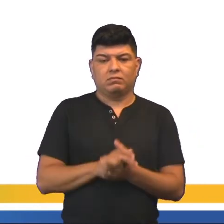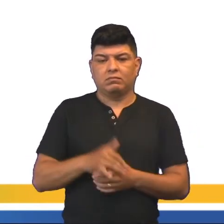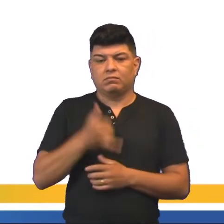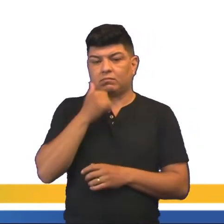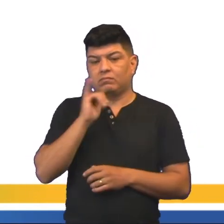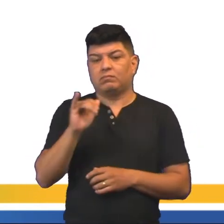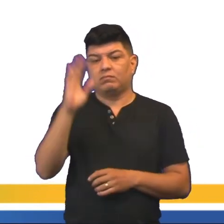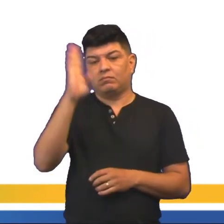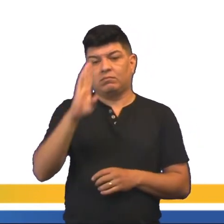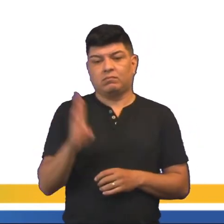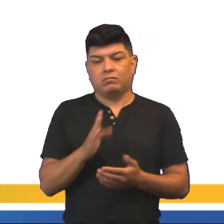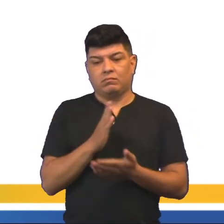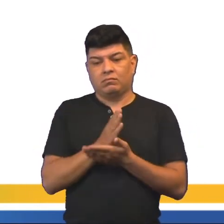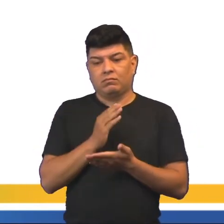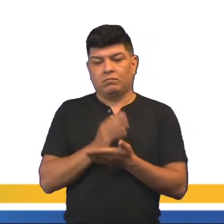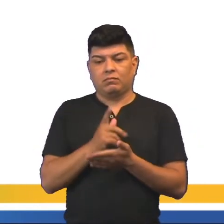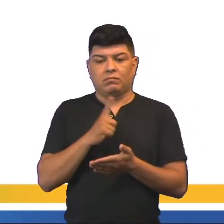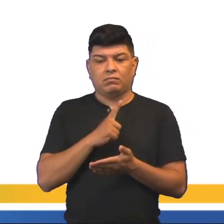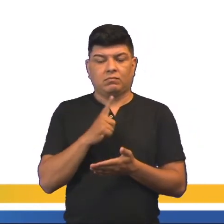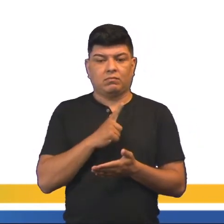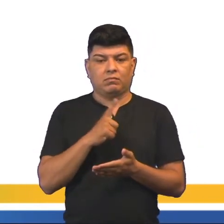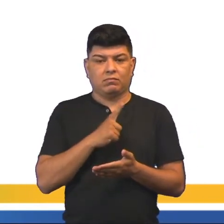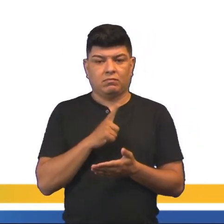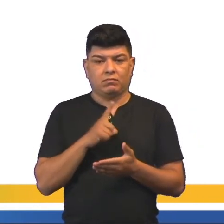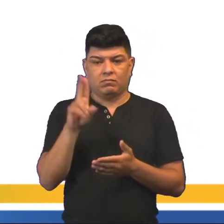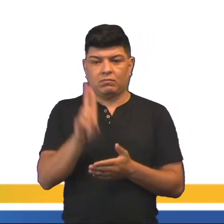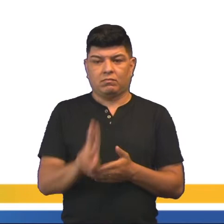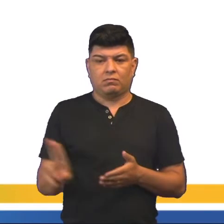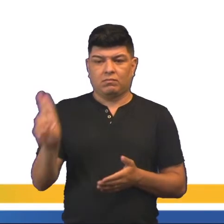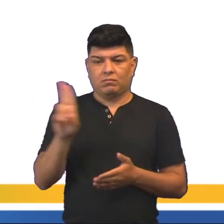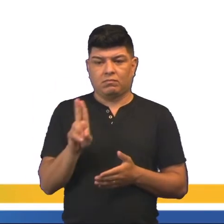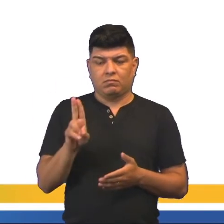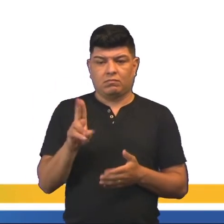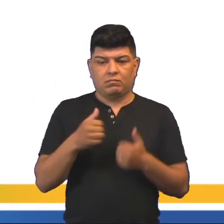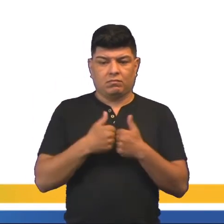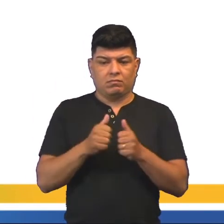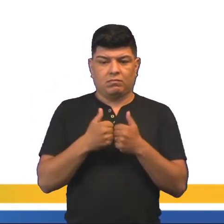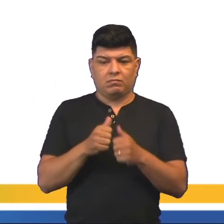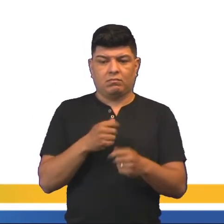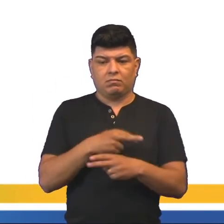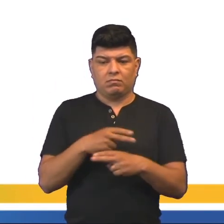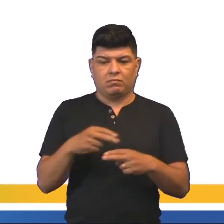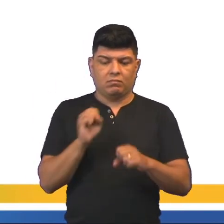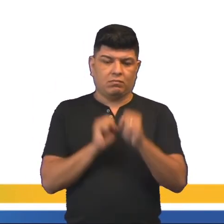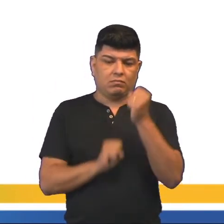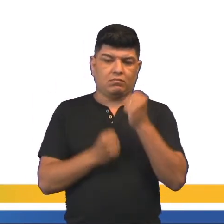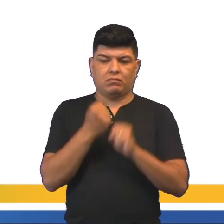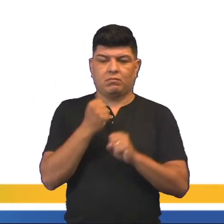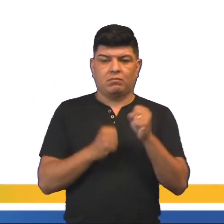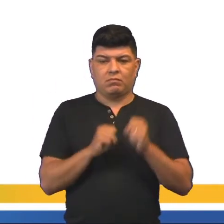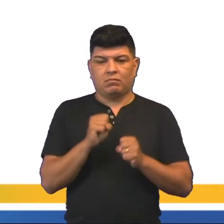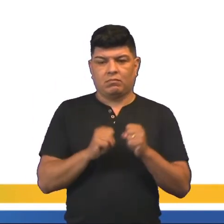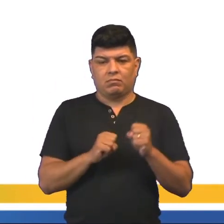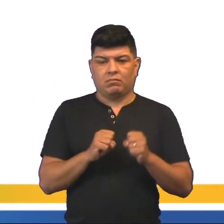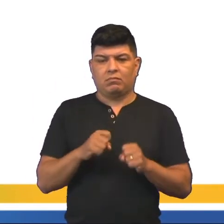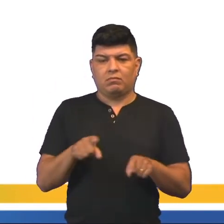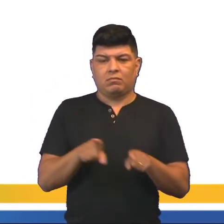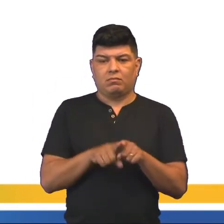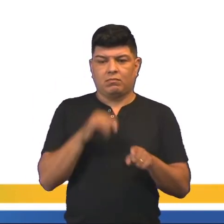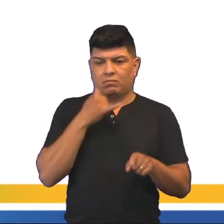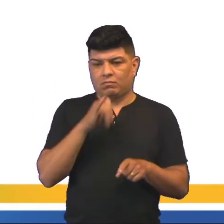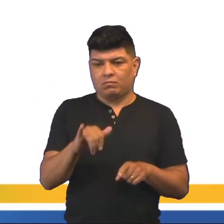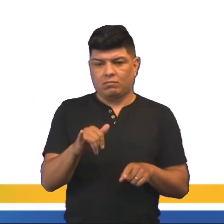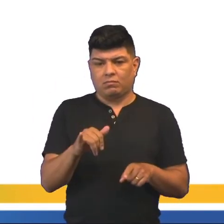gente vê que a gente tem uma divisão aí. Nós temos energia que é utilizada no transporte, nas indústrias, no setor